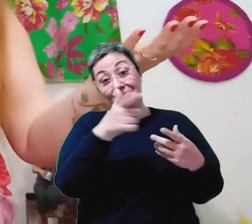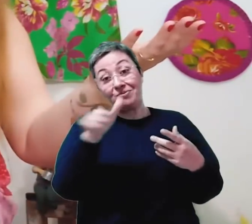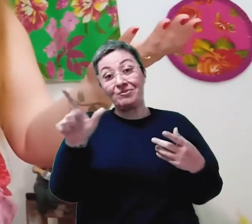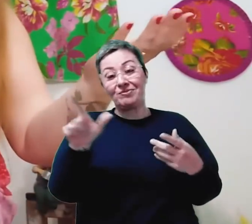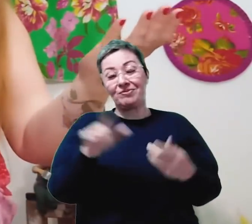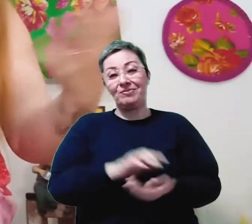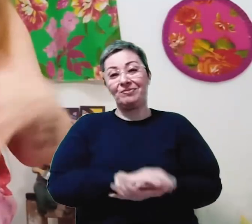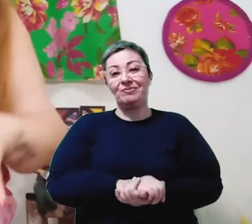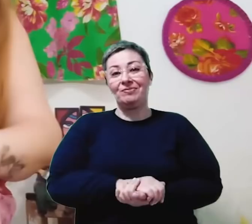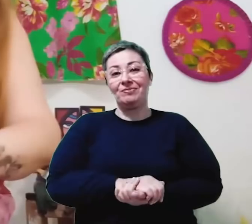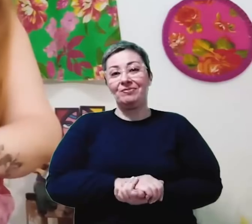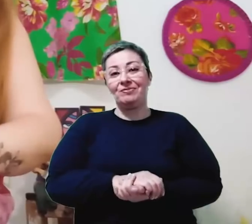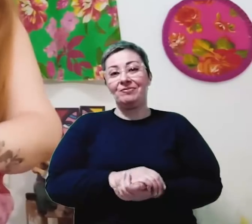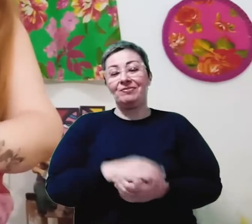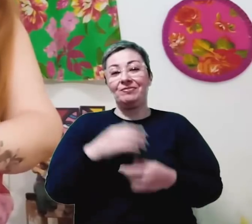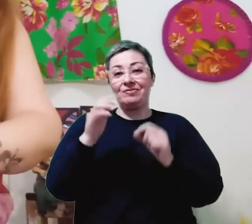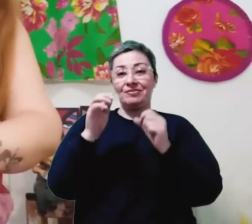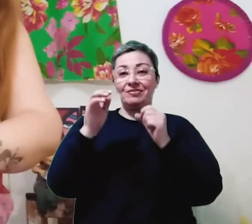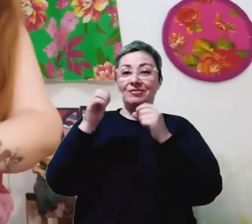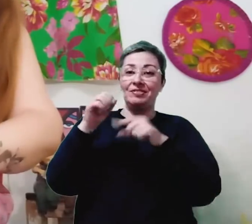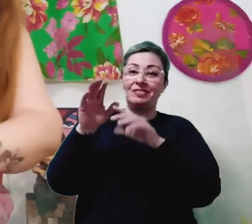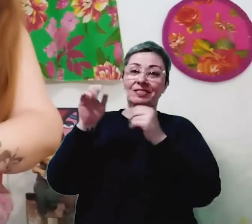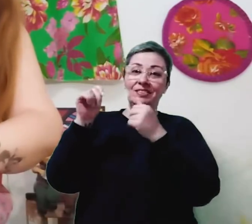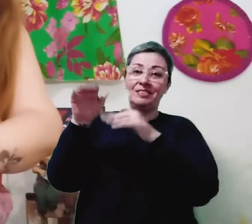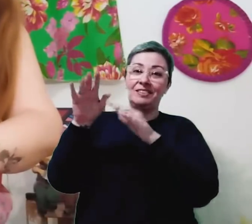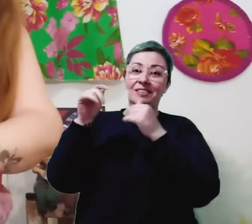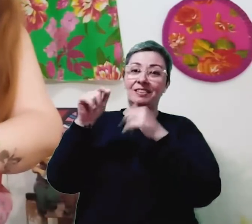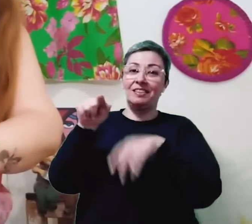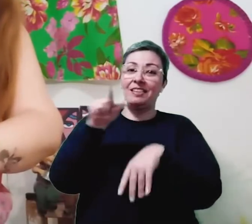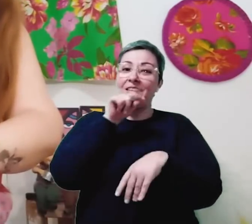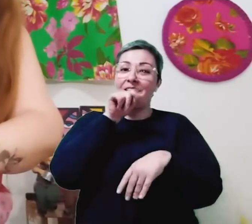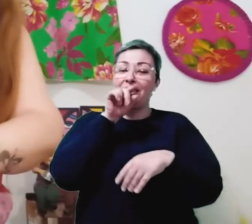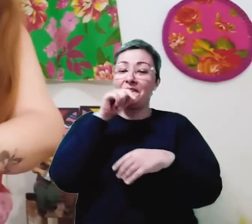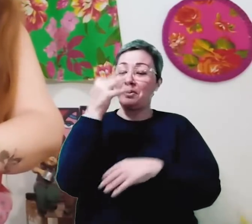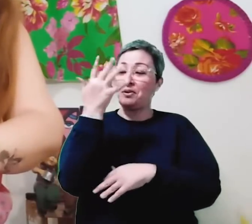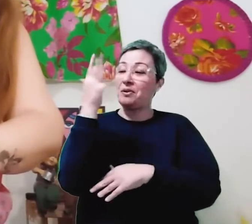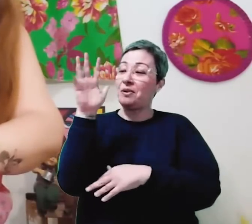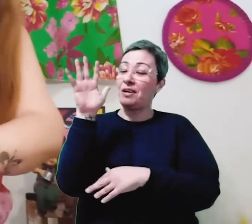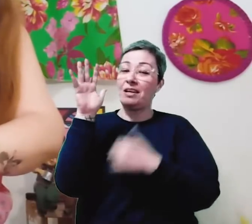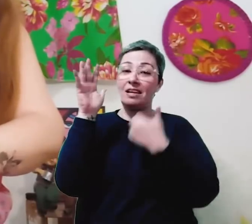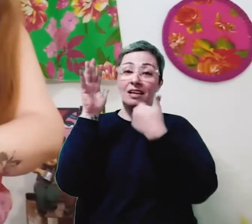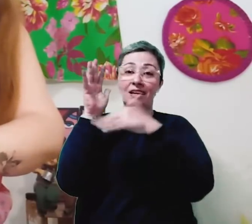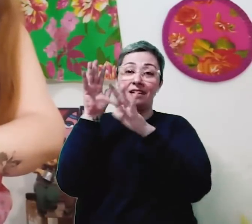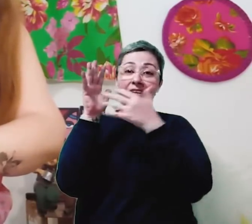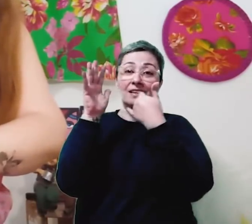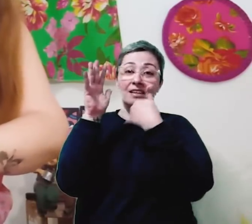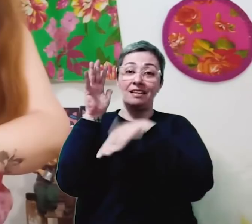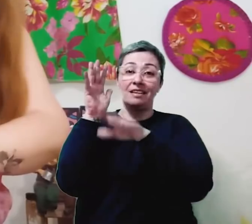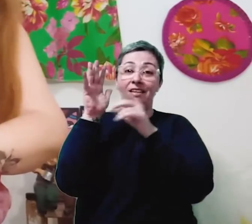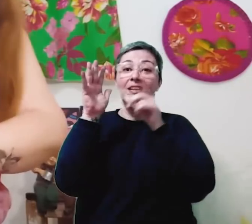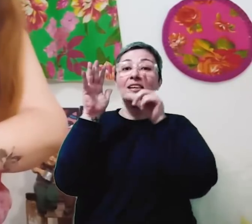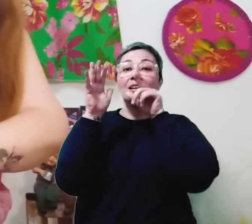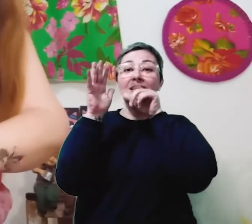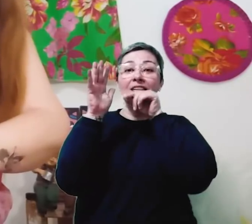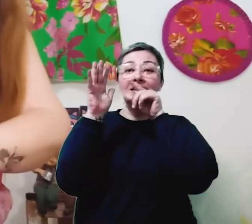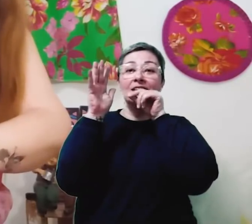outra. Chô, passarinho da figueira do meu pai,